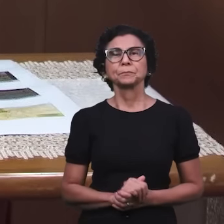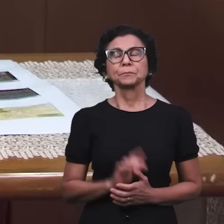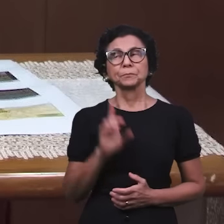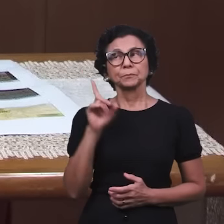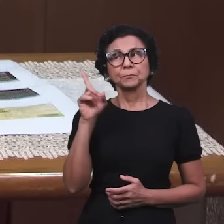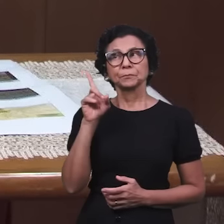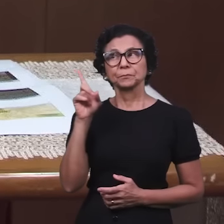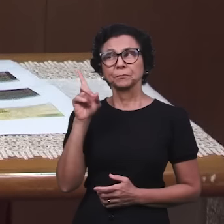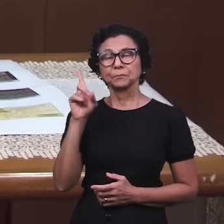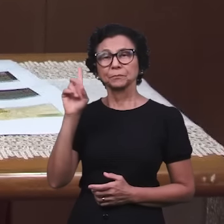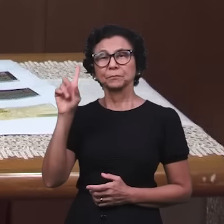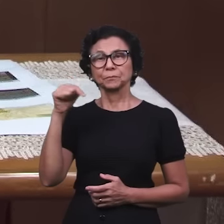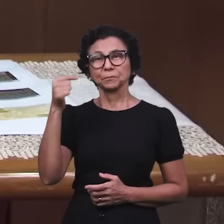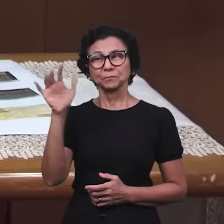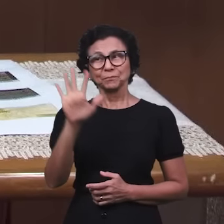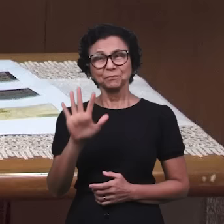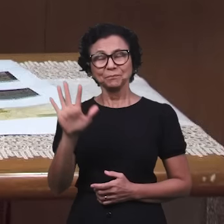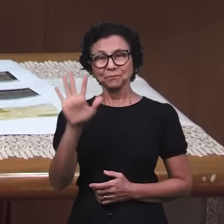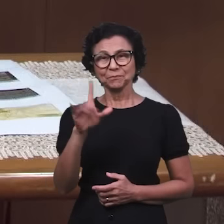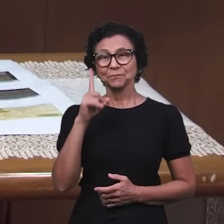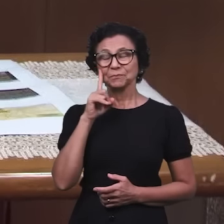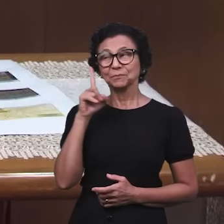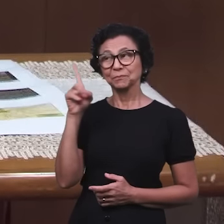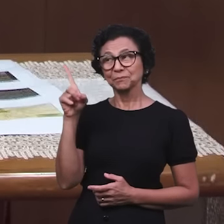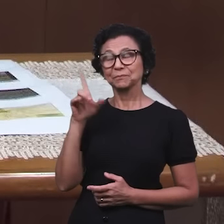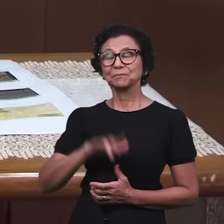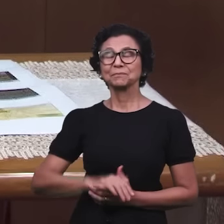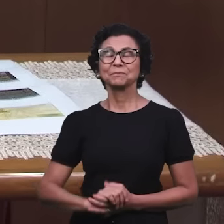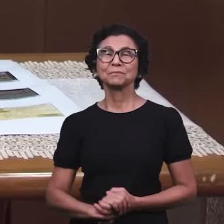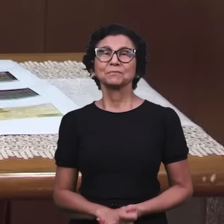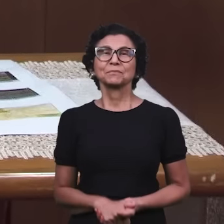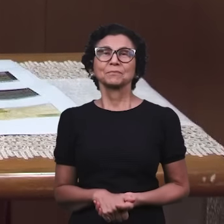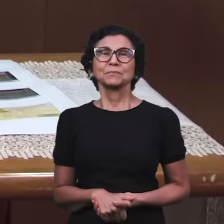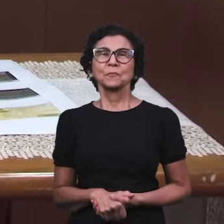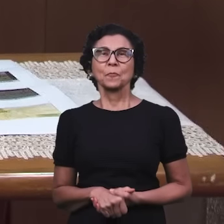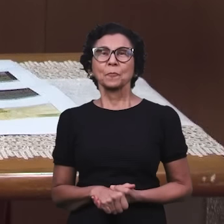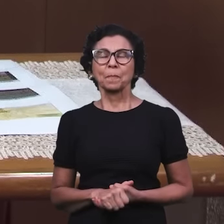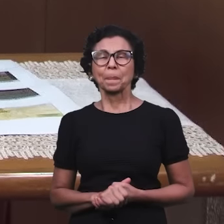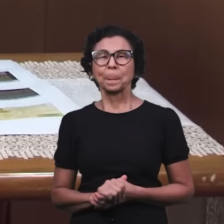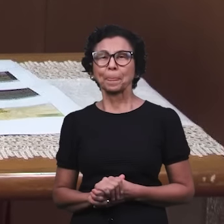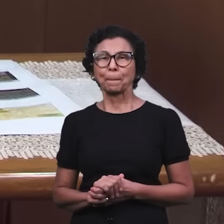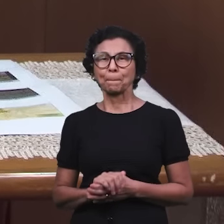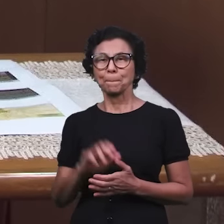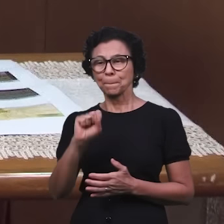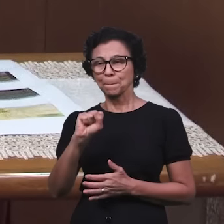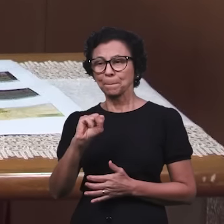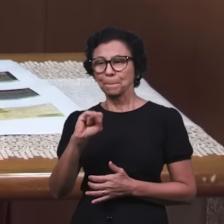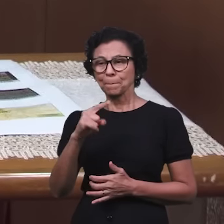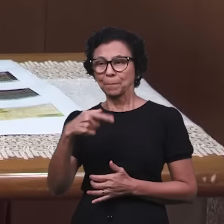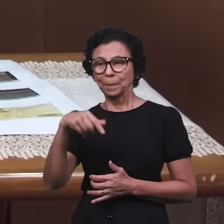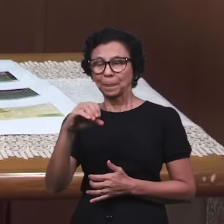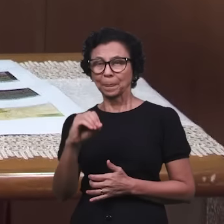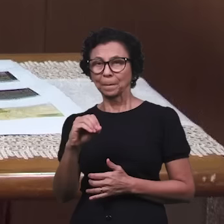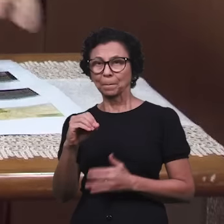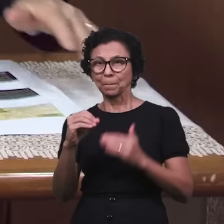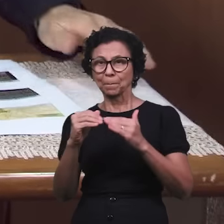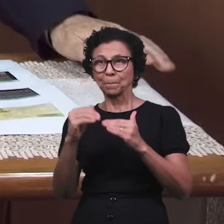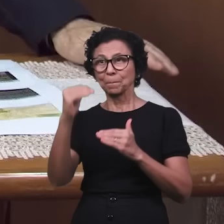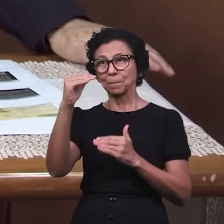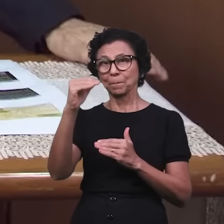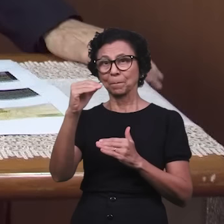está no quadro seguinte, no mapa seguinte, onde está Sião embaixo e mais em cima está a Eira de